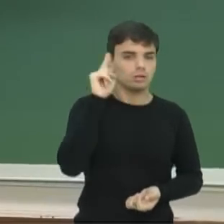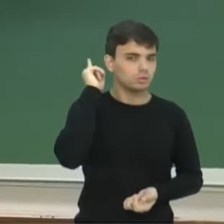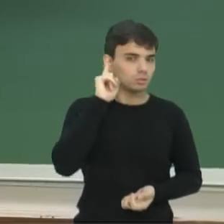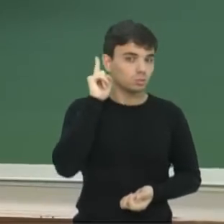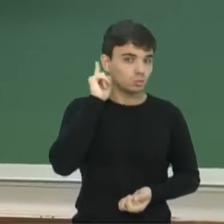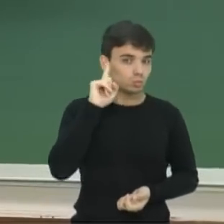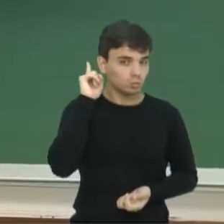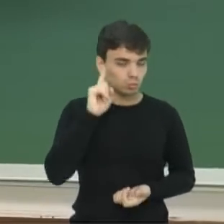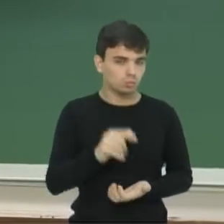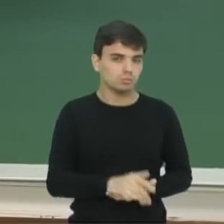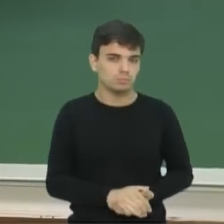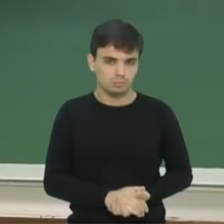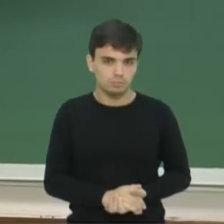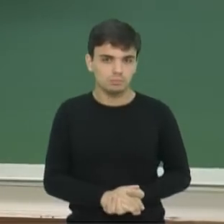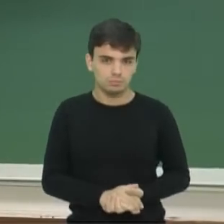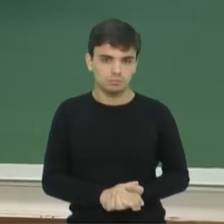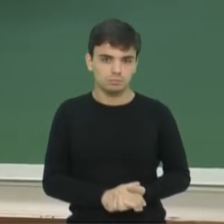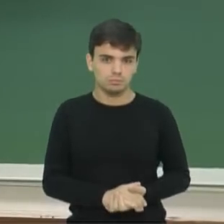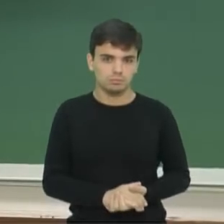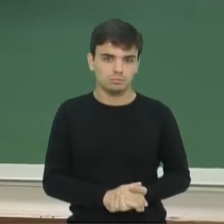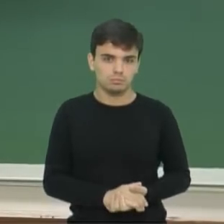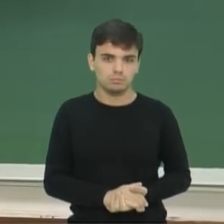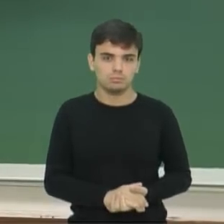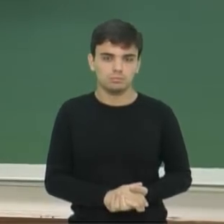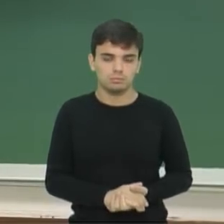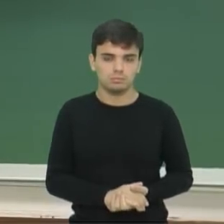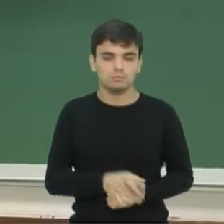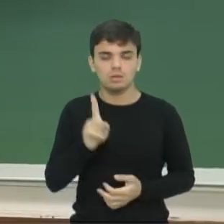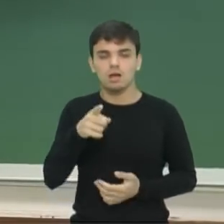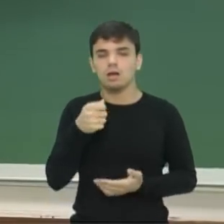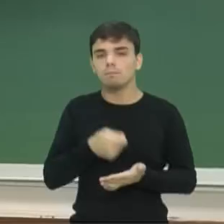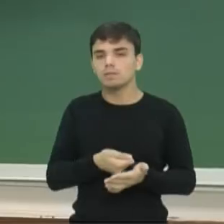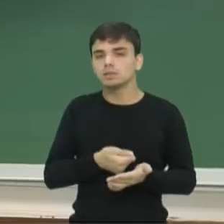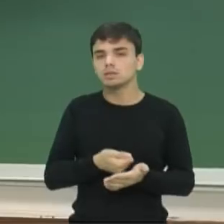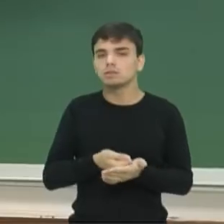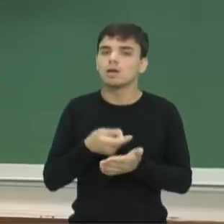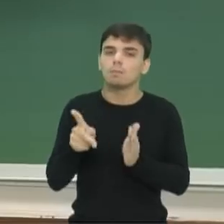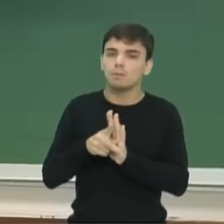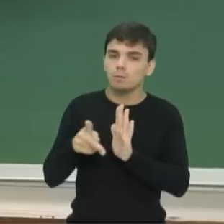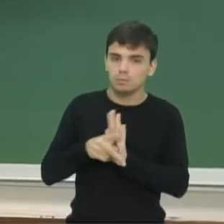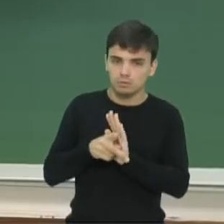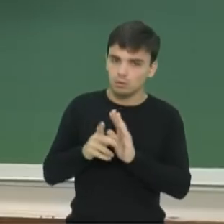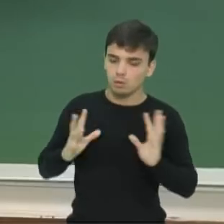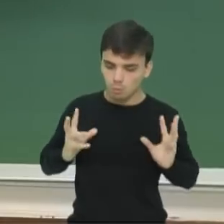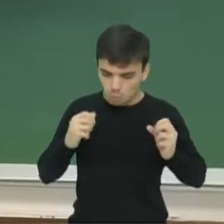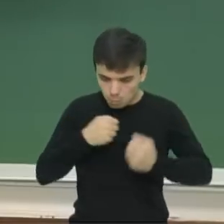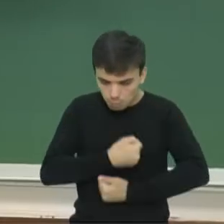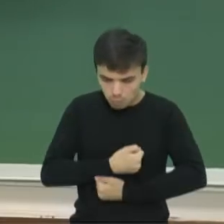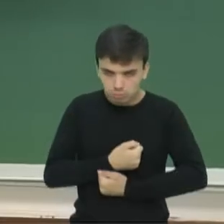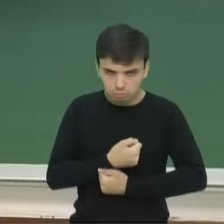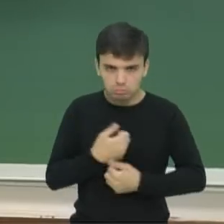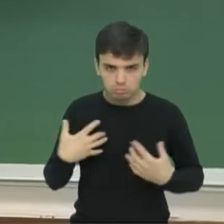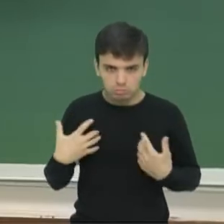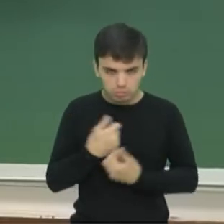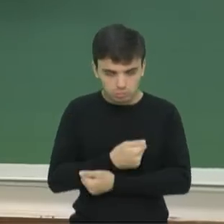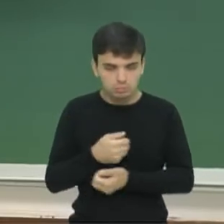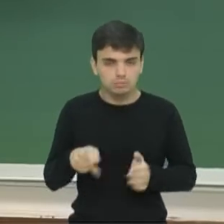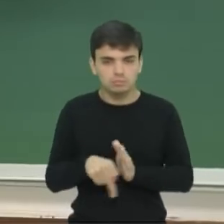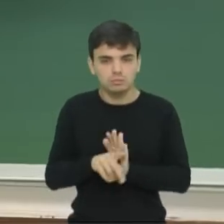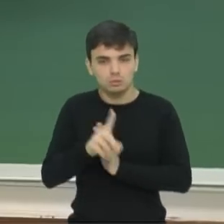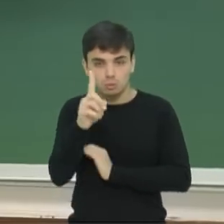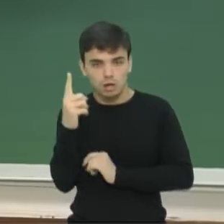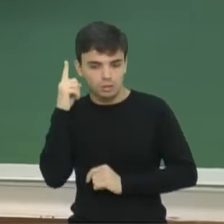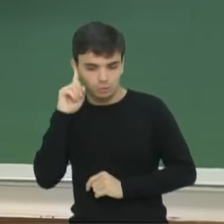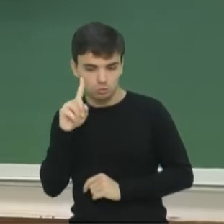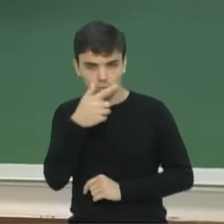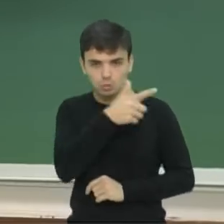em azul. Então competições olímpicas, esta é a exigência da vestimenta. Então um kimono azul, outro kimono branco.